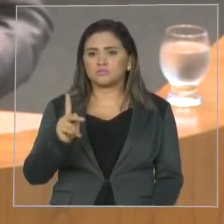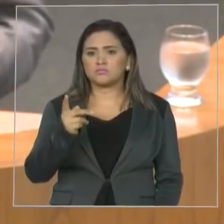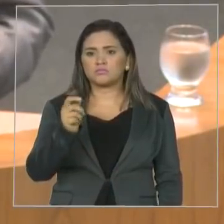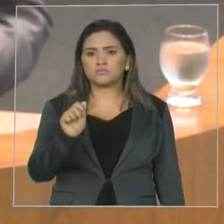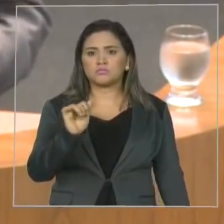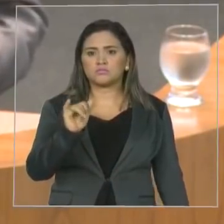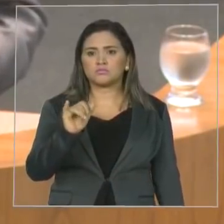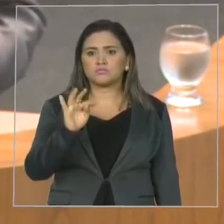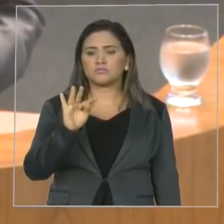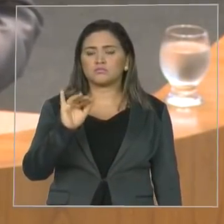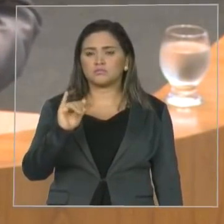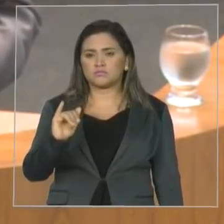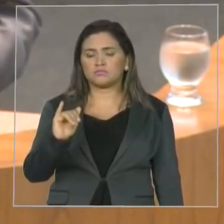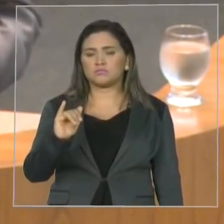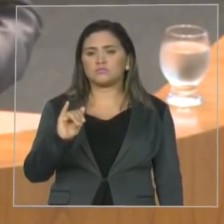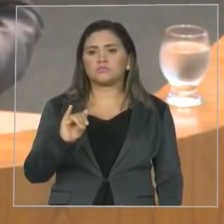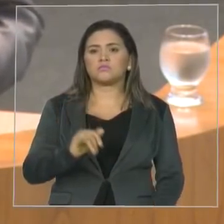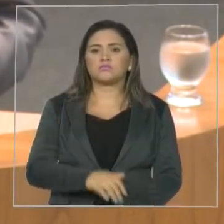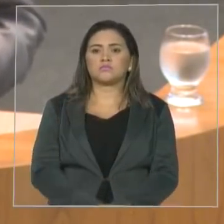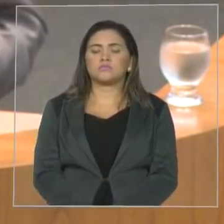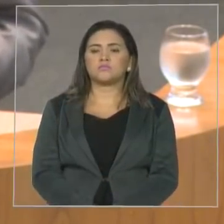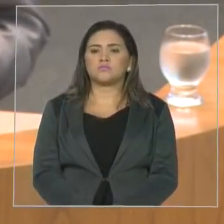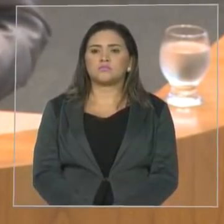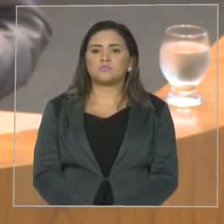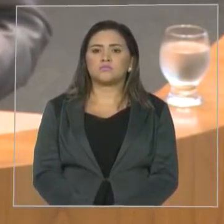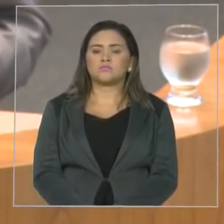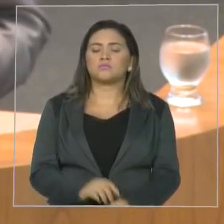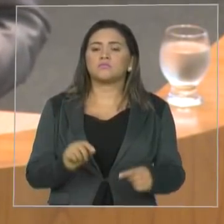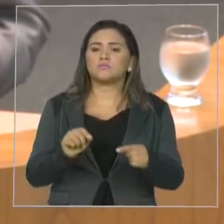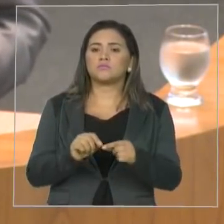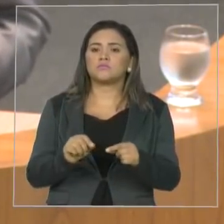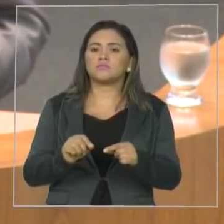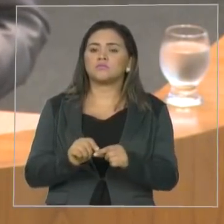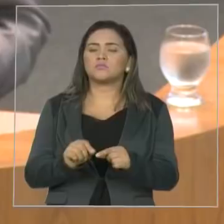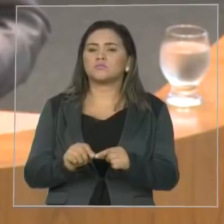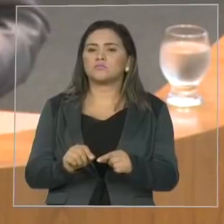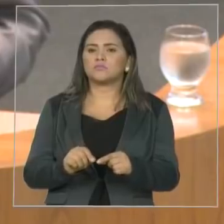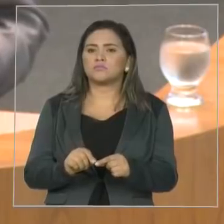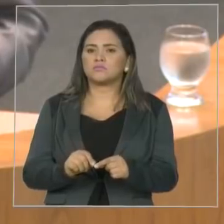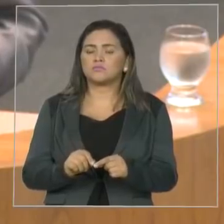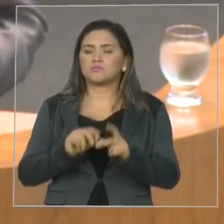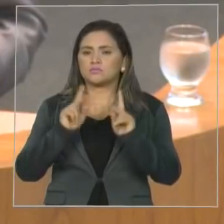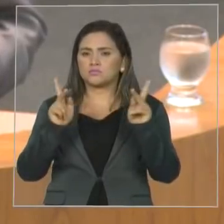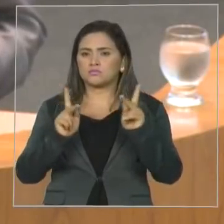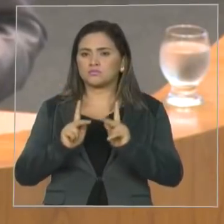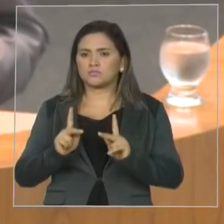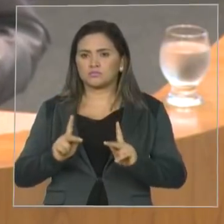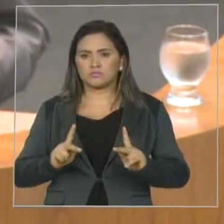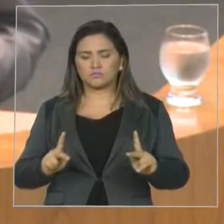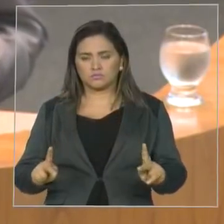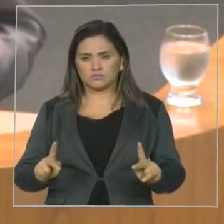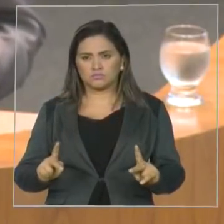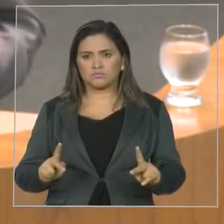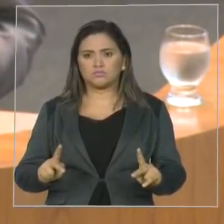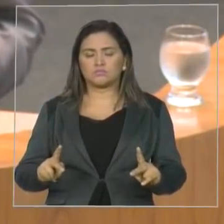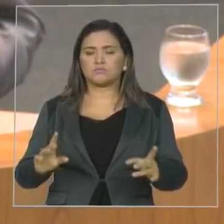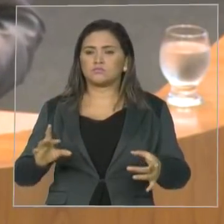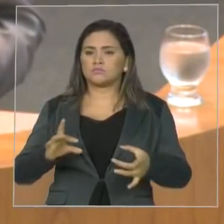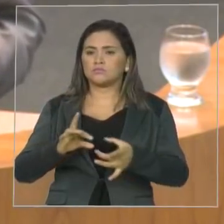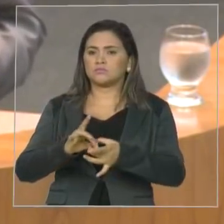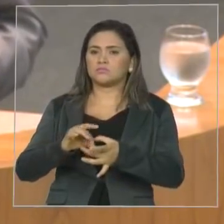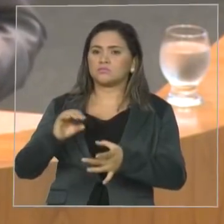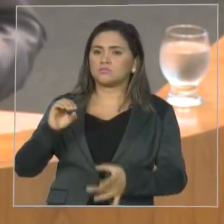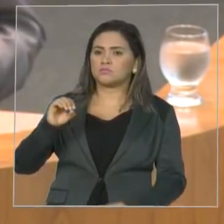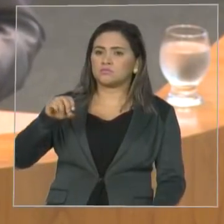a intervenção federal. Ora, a intervenção federal está prevista na nossa